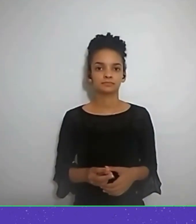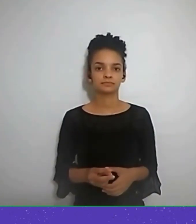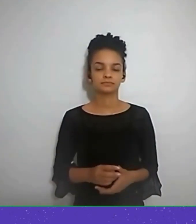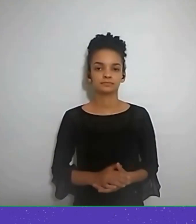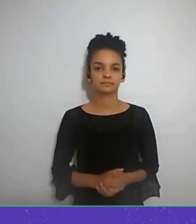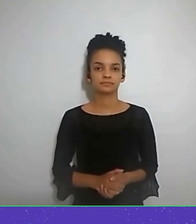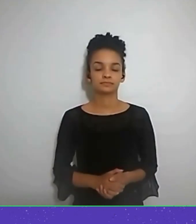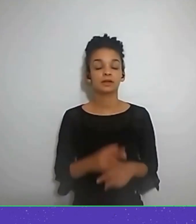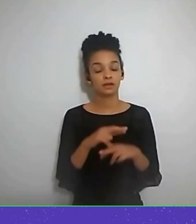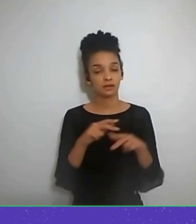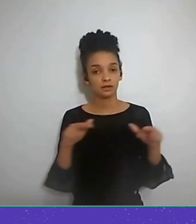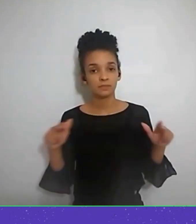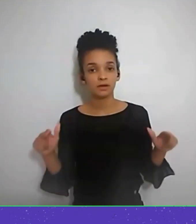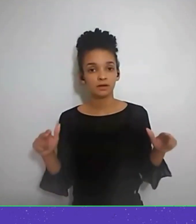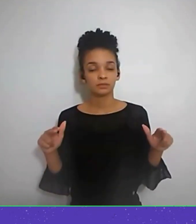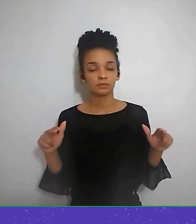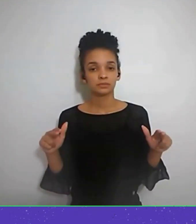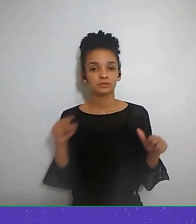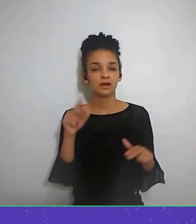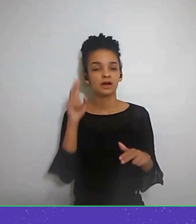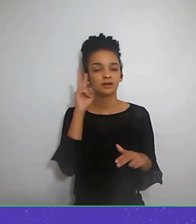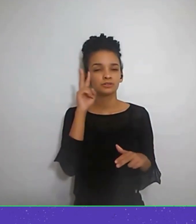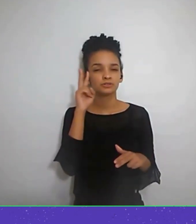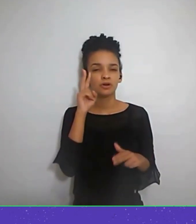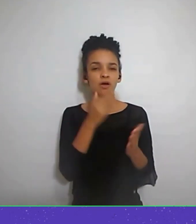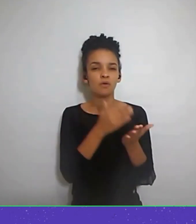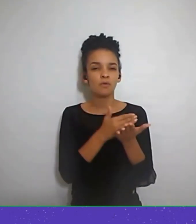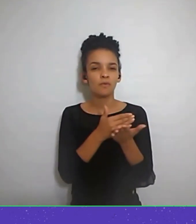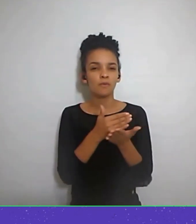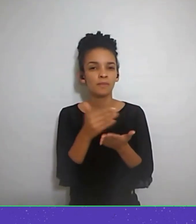essa história começa até agora